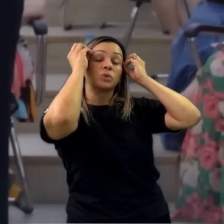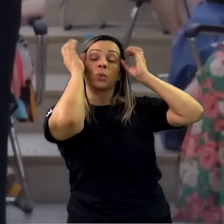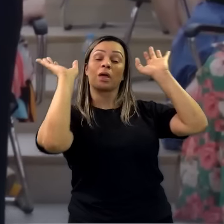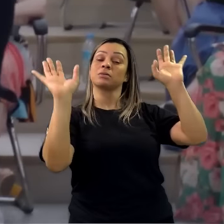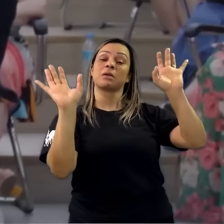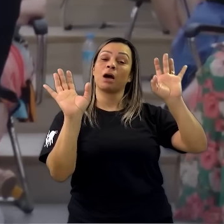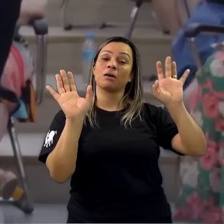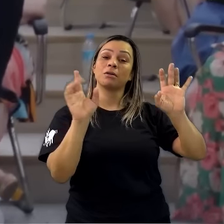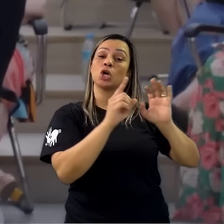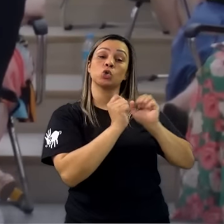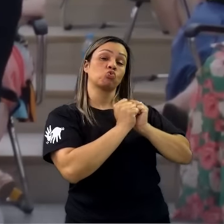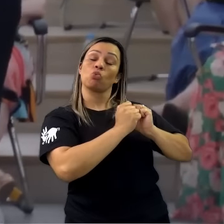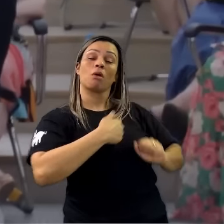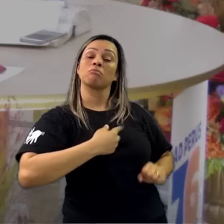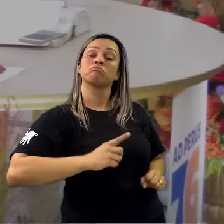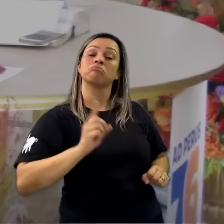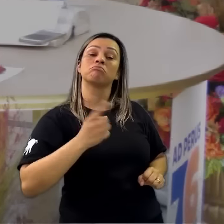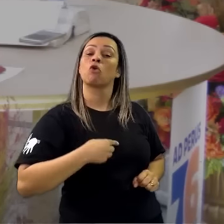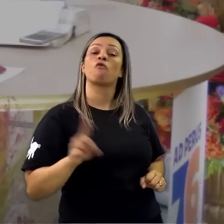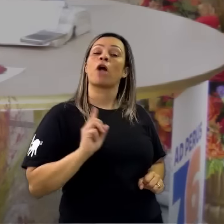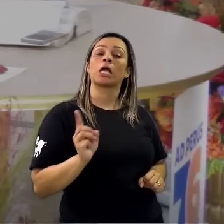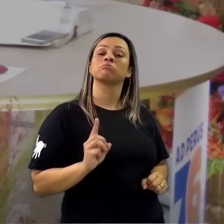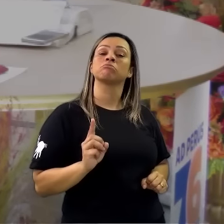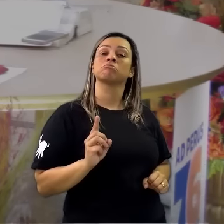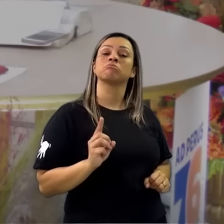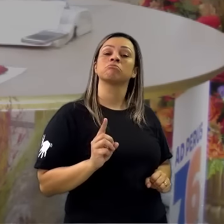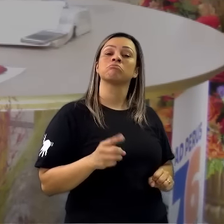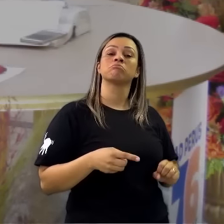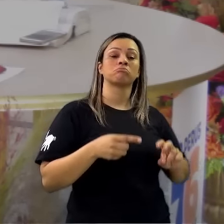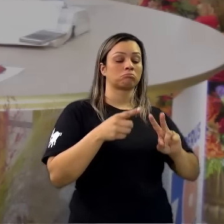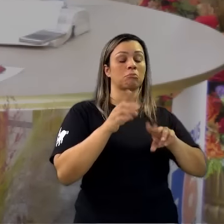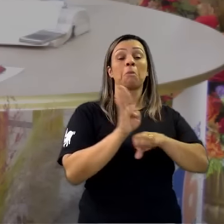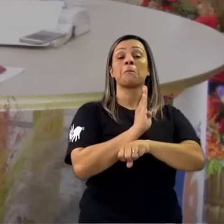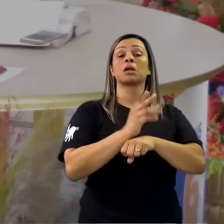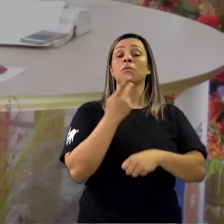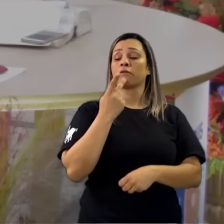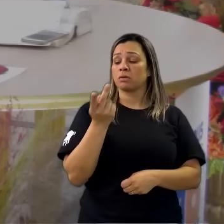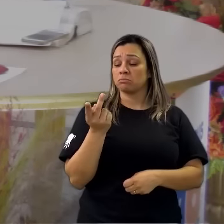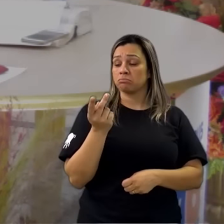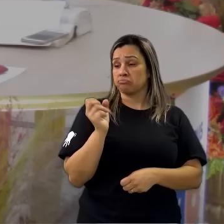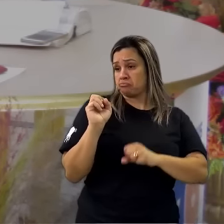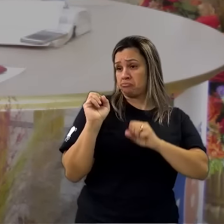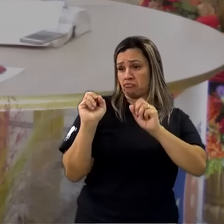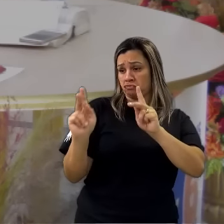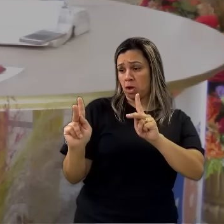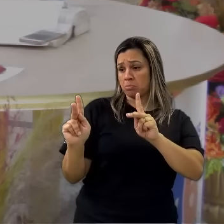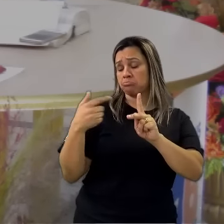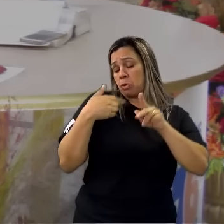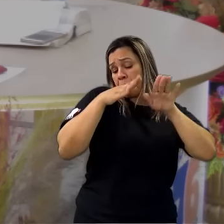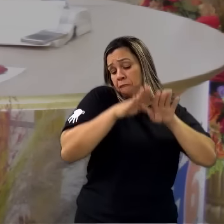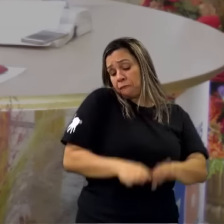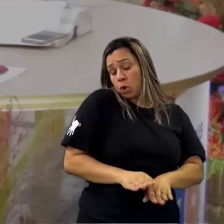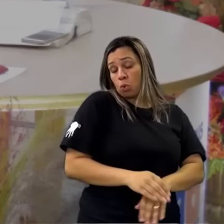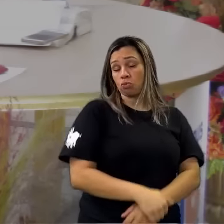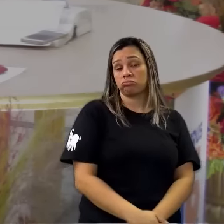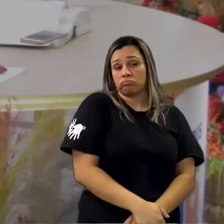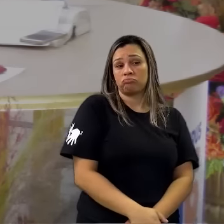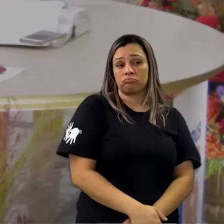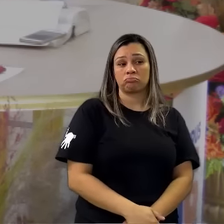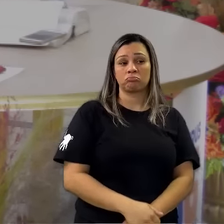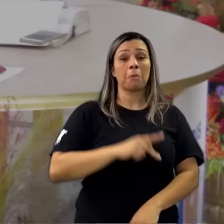tão grande que Paulo disse não vai Barnabé disse então eu fico quem sabe Barnabé disse eu falo que eu fico Eu convenço Paulo